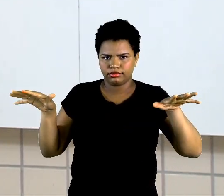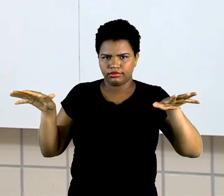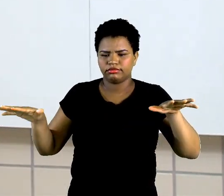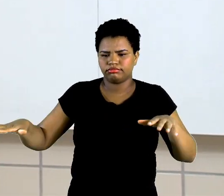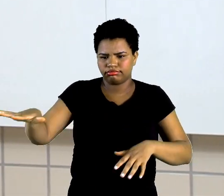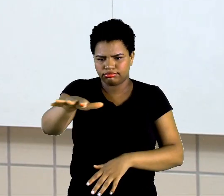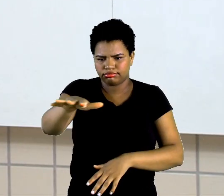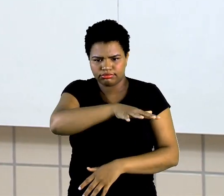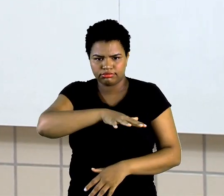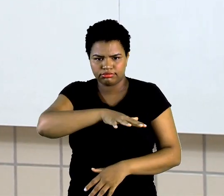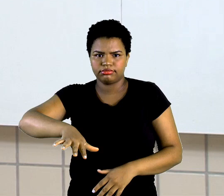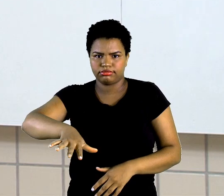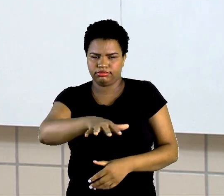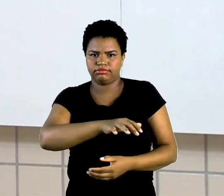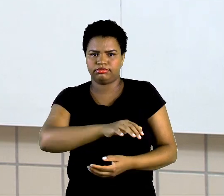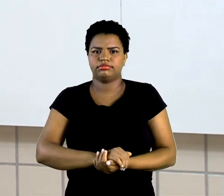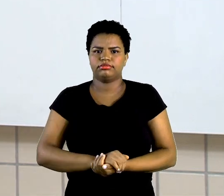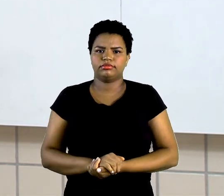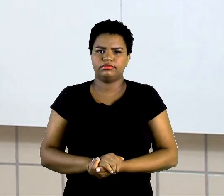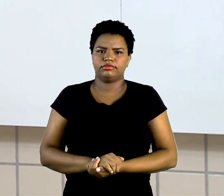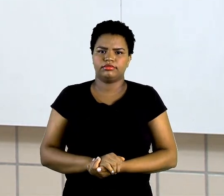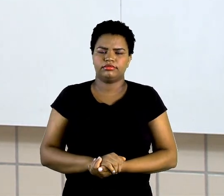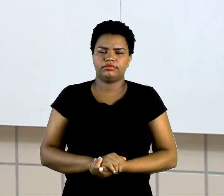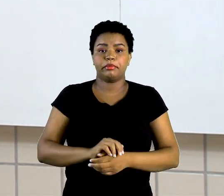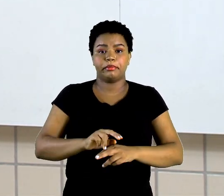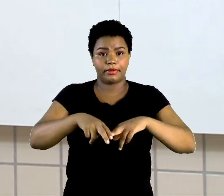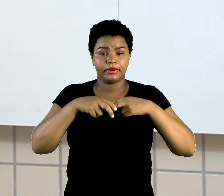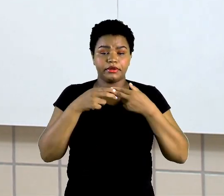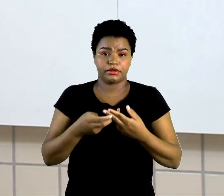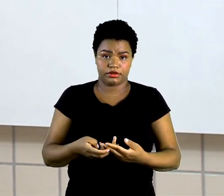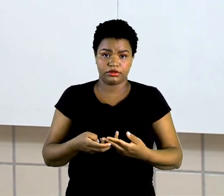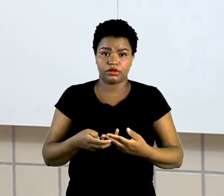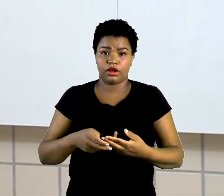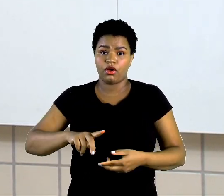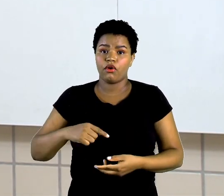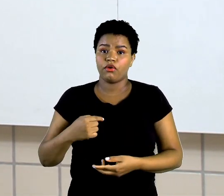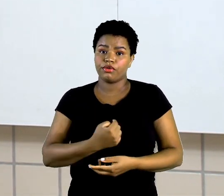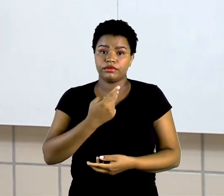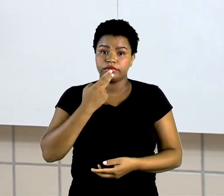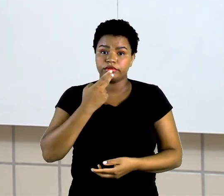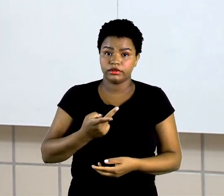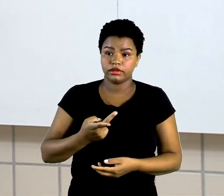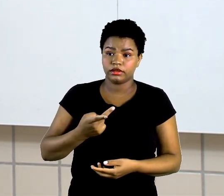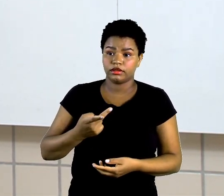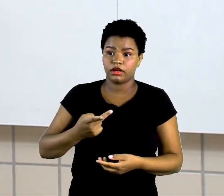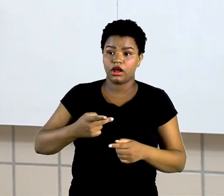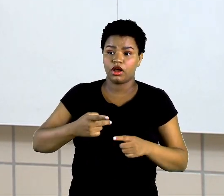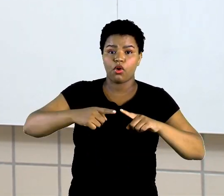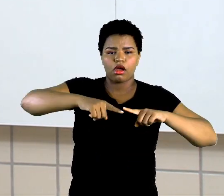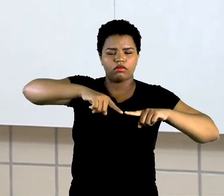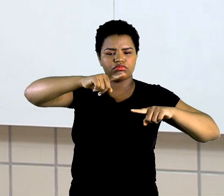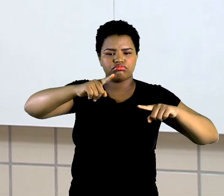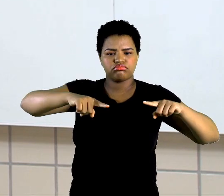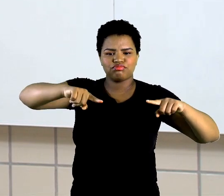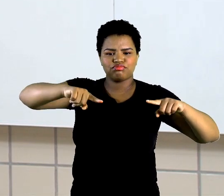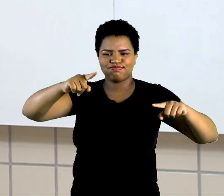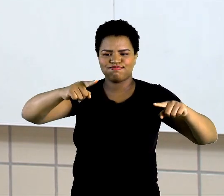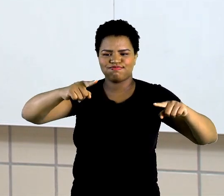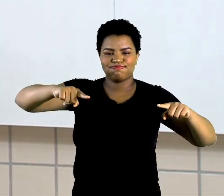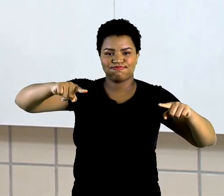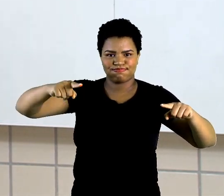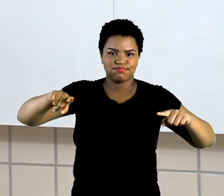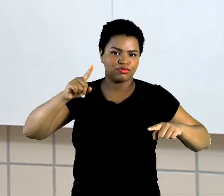o ambiente. Por isso, quando falamos em ondas